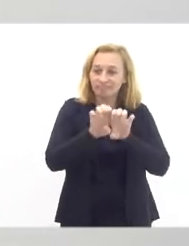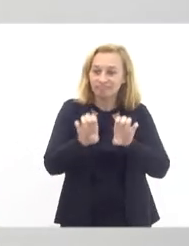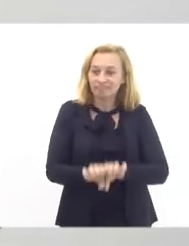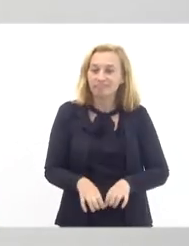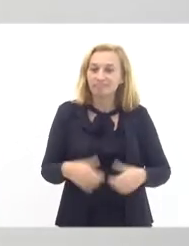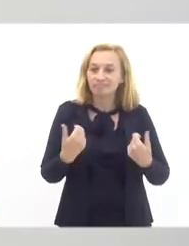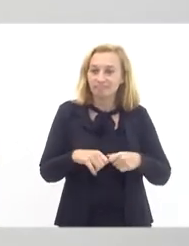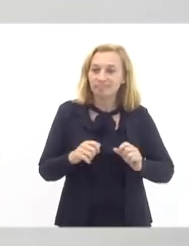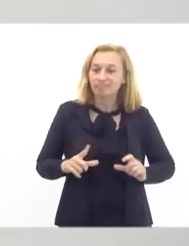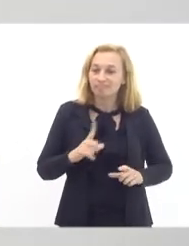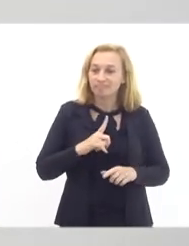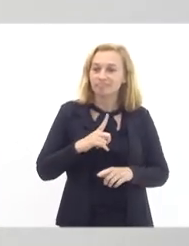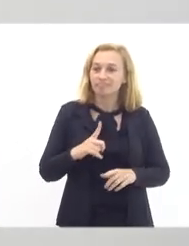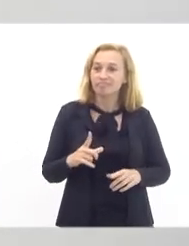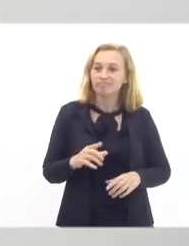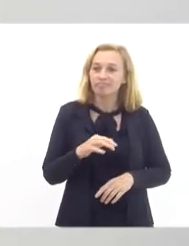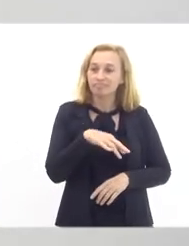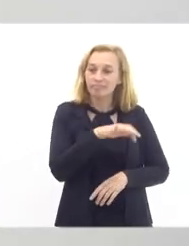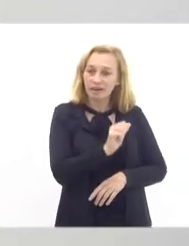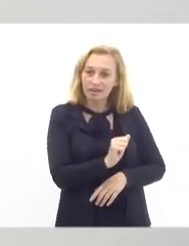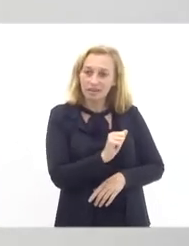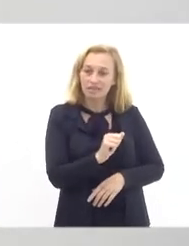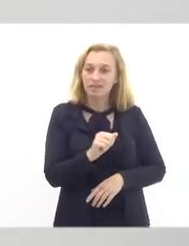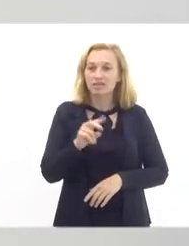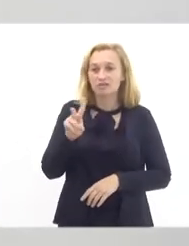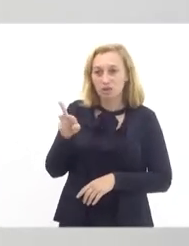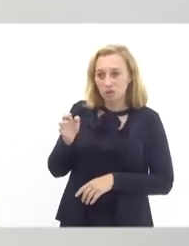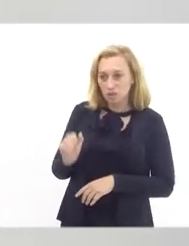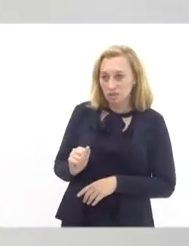fomentar. Mãe Márcia, Verônica...